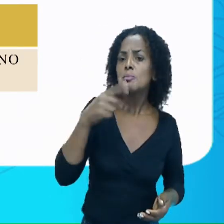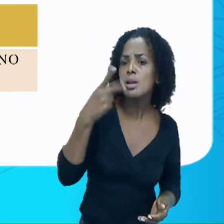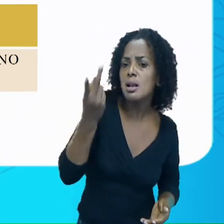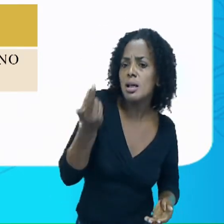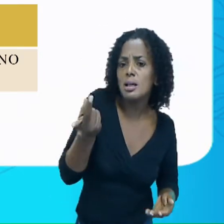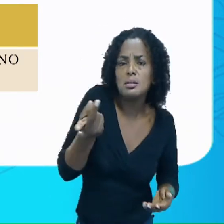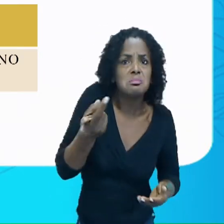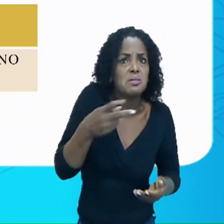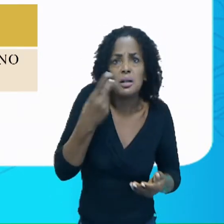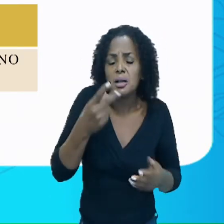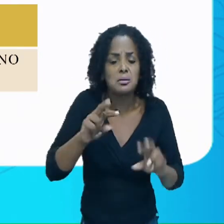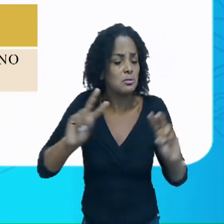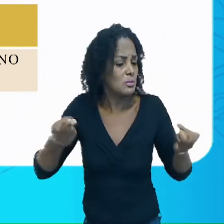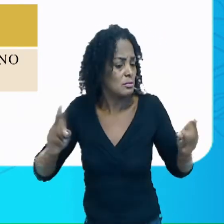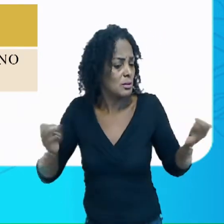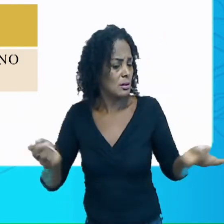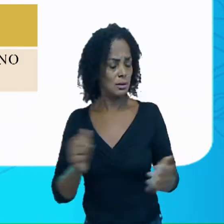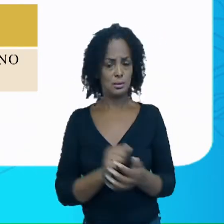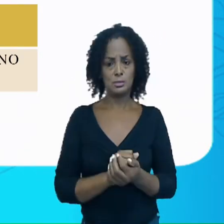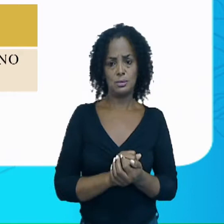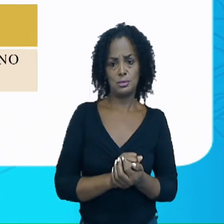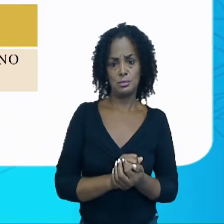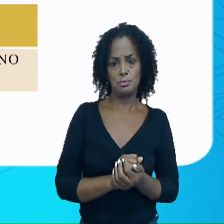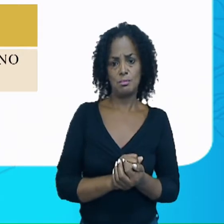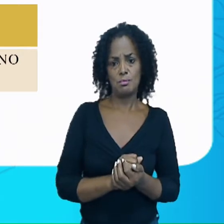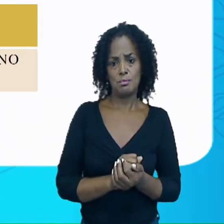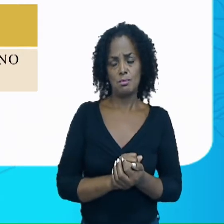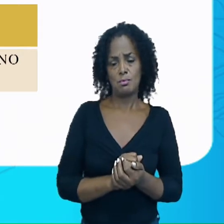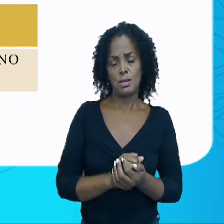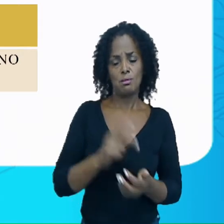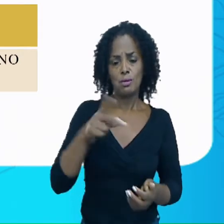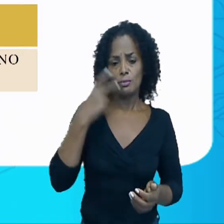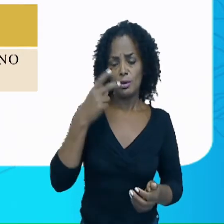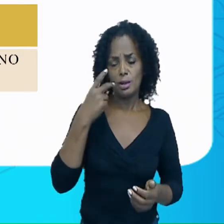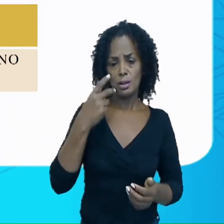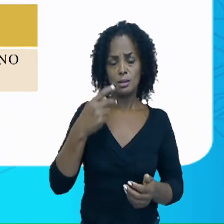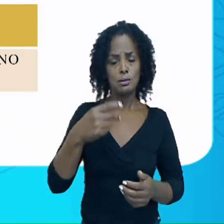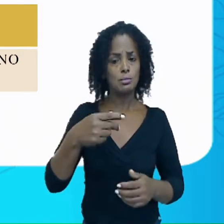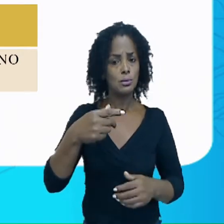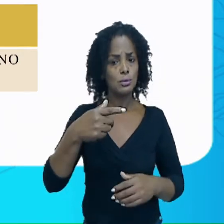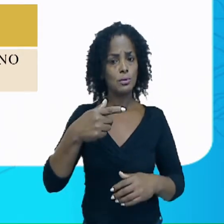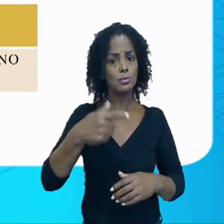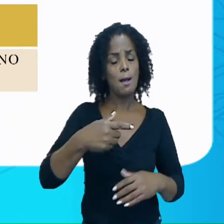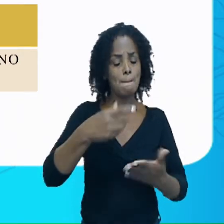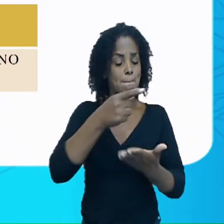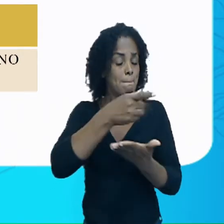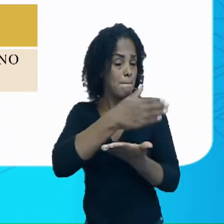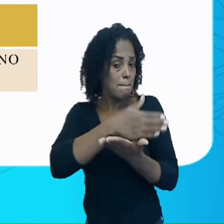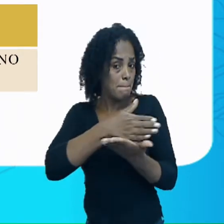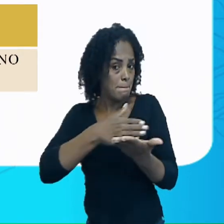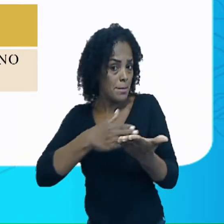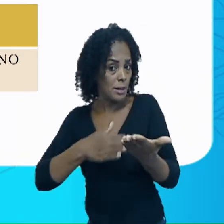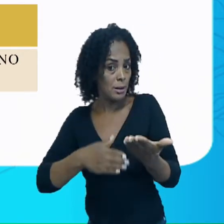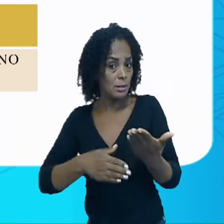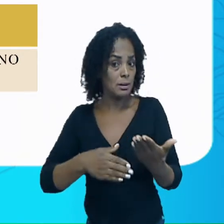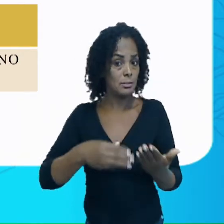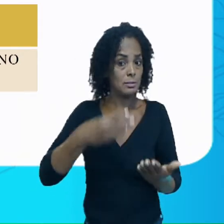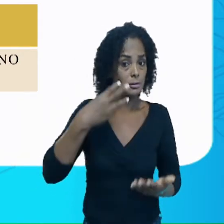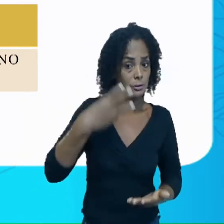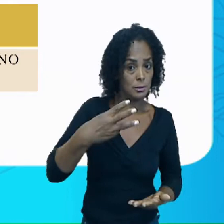forma. Quando tiver o número 2 na parte de baixo, no denominador, eu irei ler meio, o